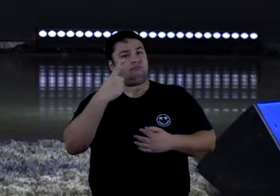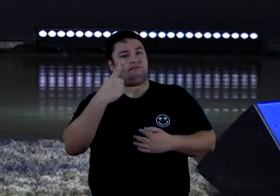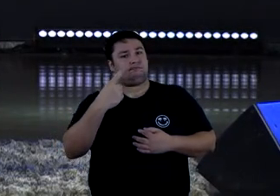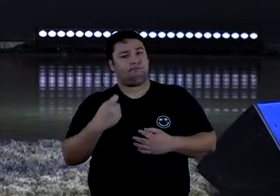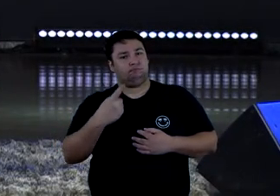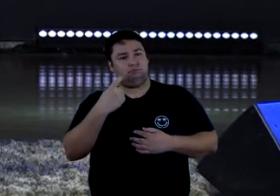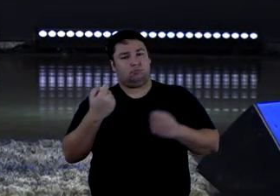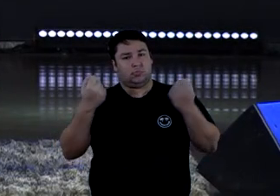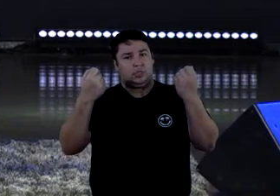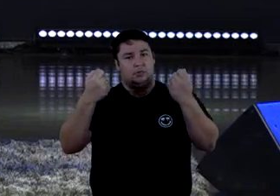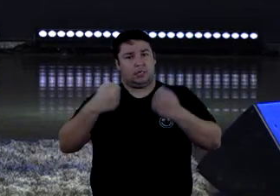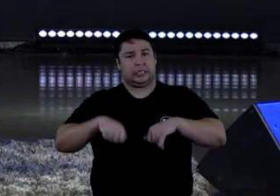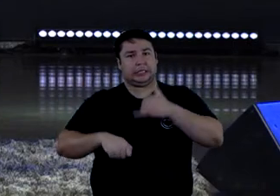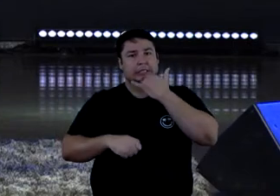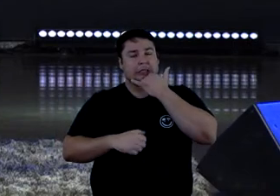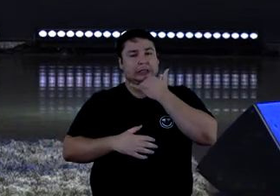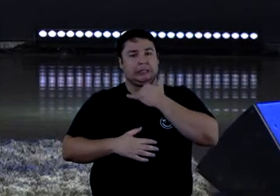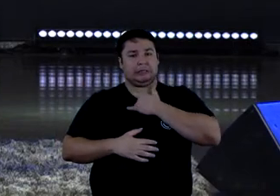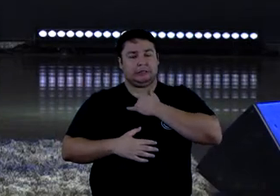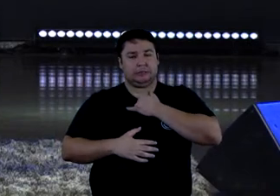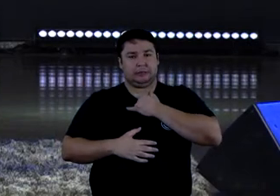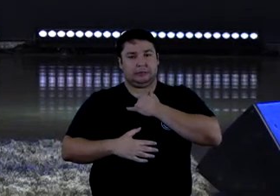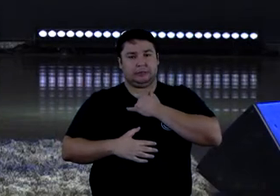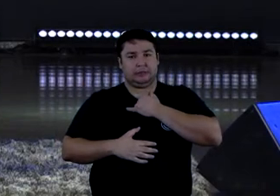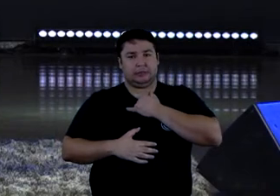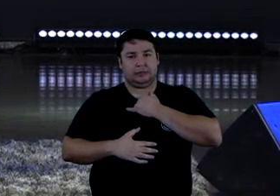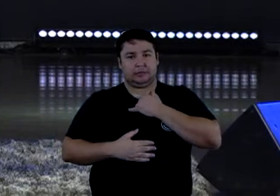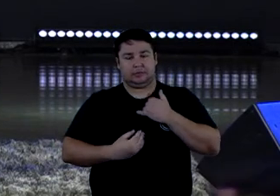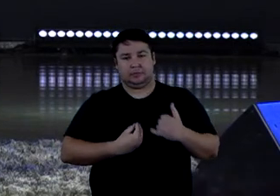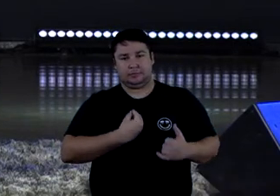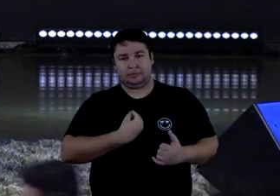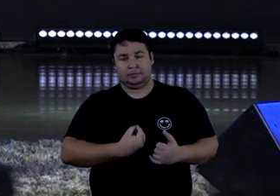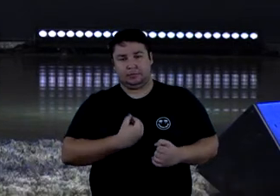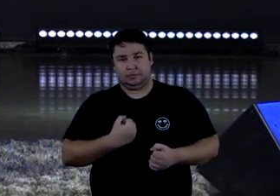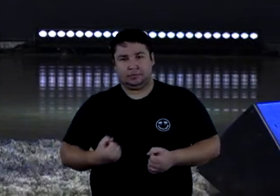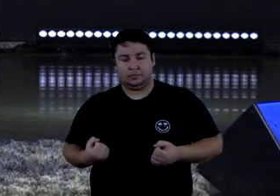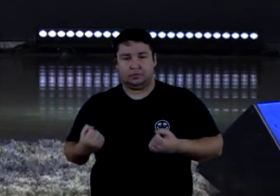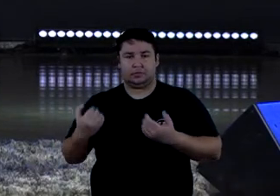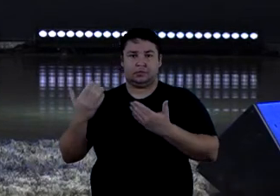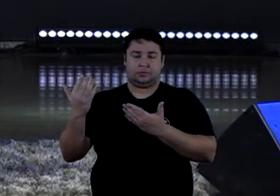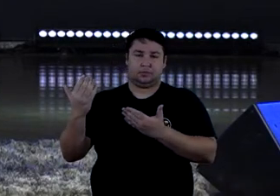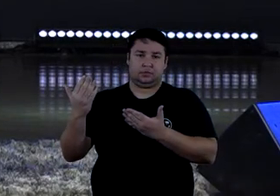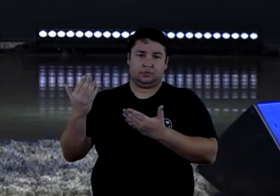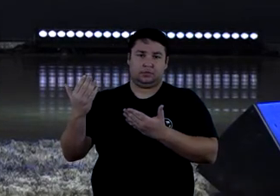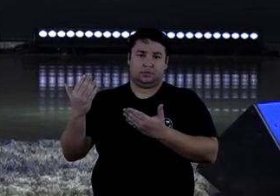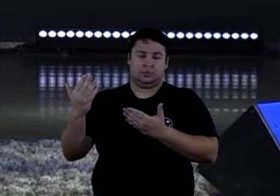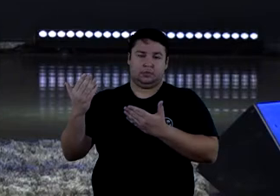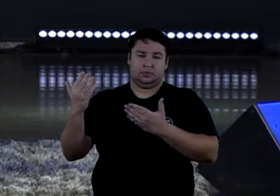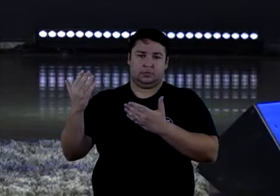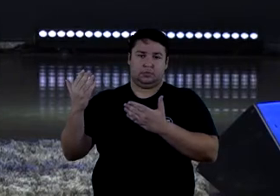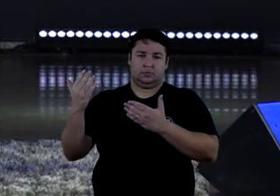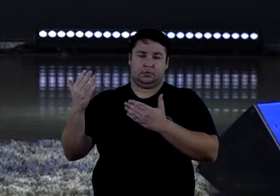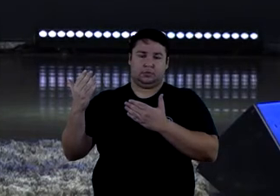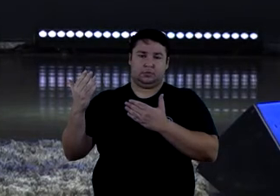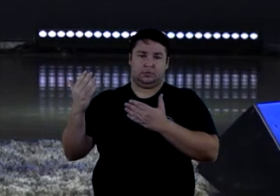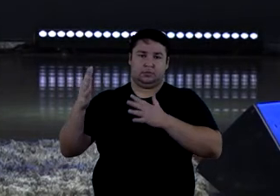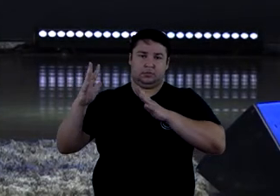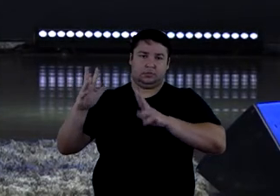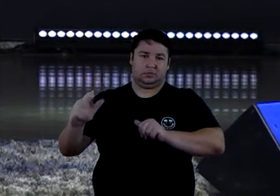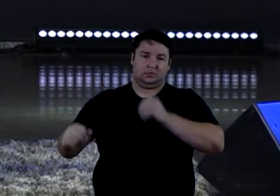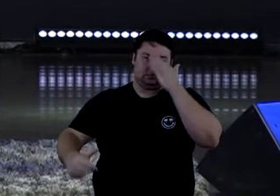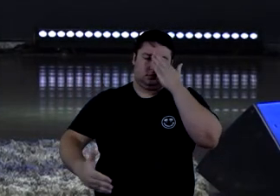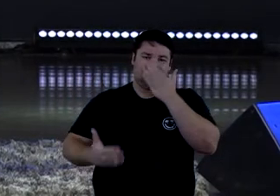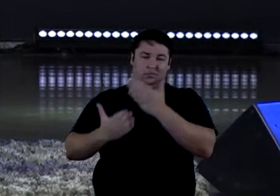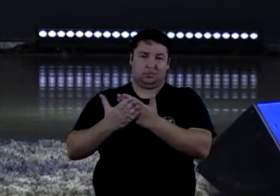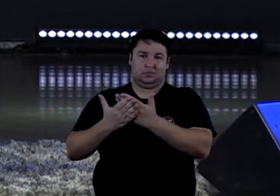perdoar pecados. É o único capaz de perdoar pecados. Que entregou a sua vida. Que entregou a sua vida. Para que todo aquele que crê. Para